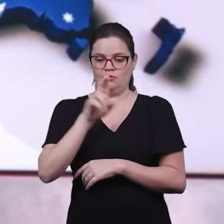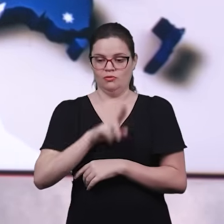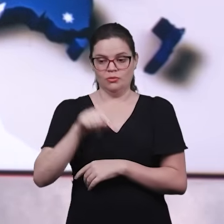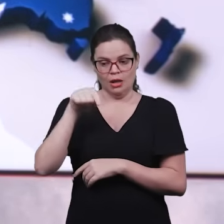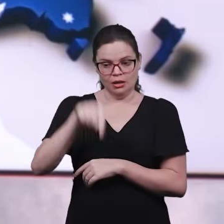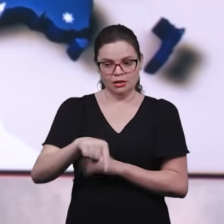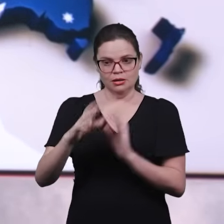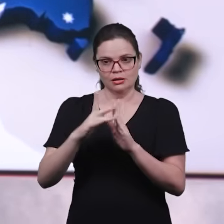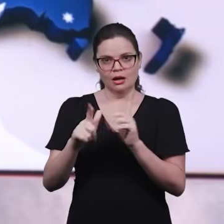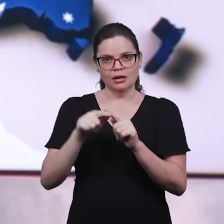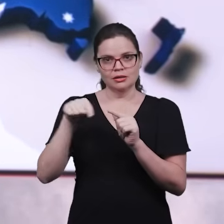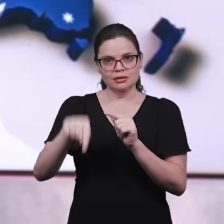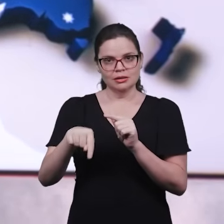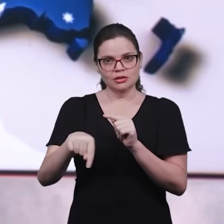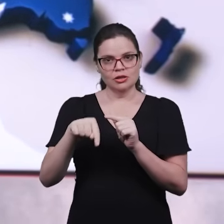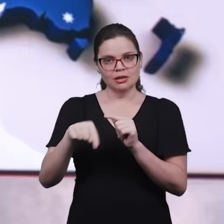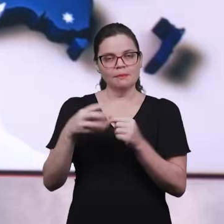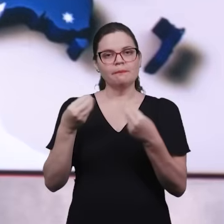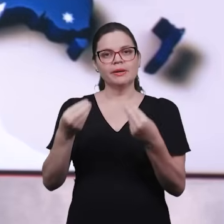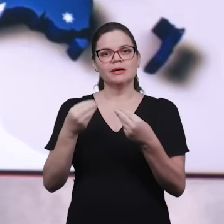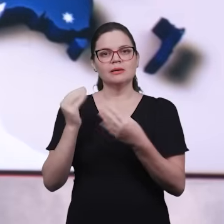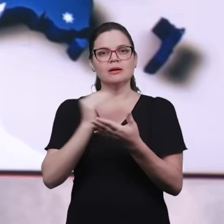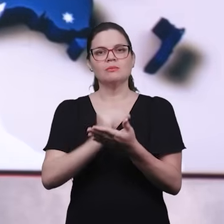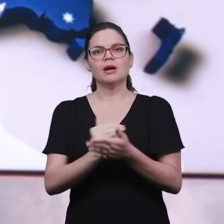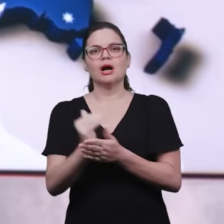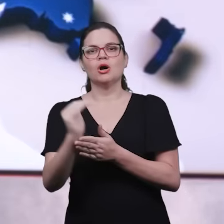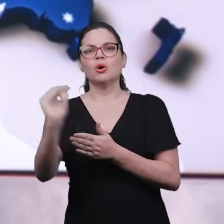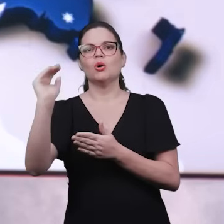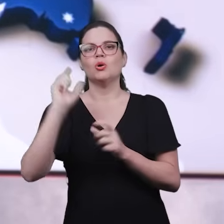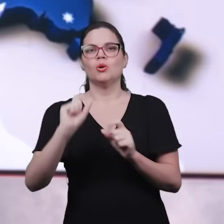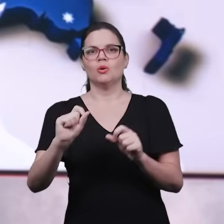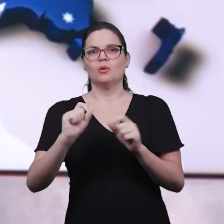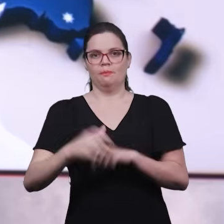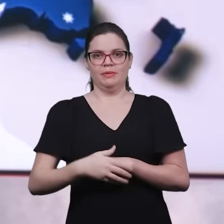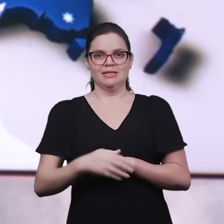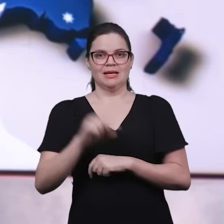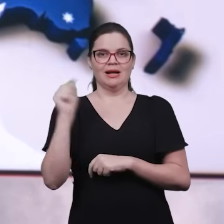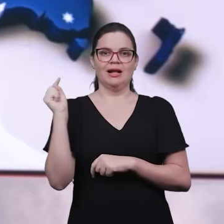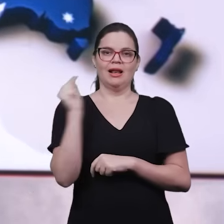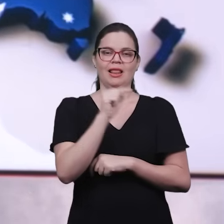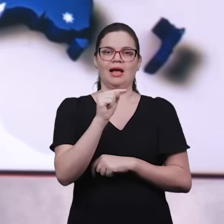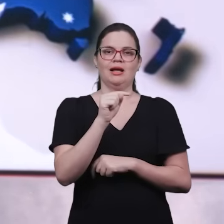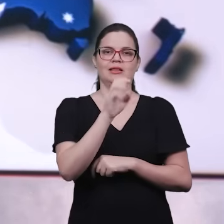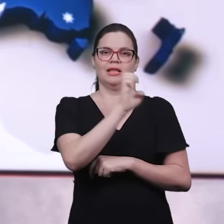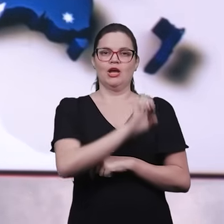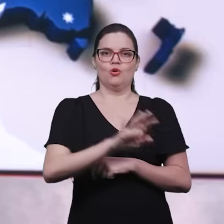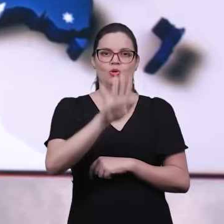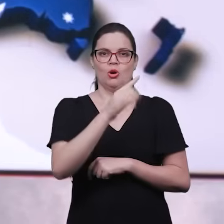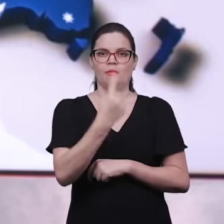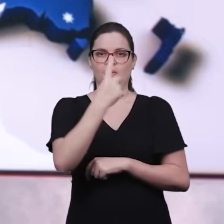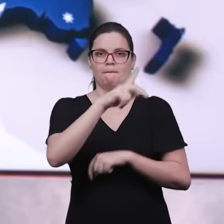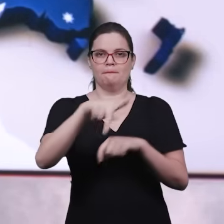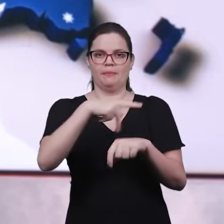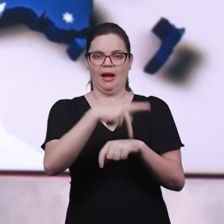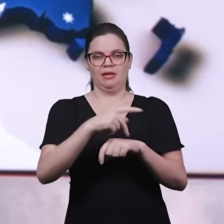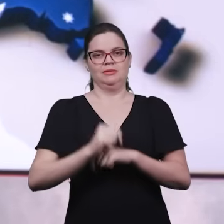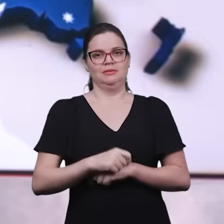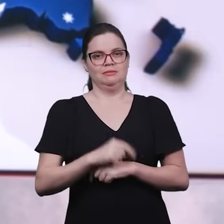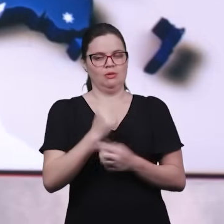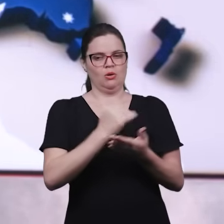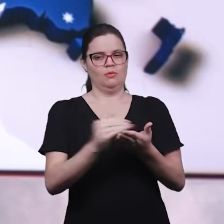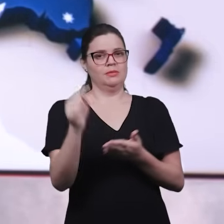essa igreja para o início da minha obra num país europeu. Nós ficamos